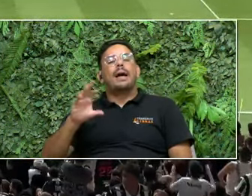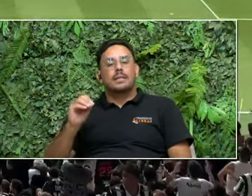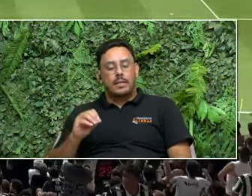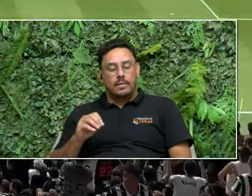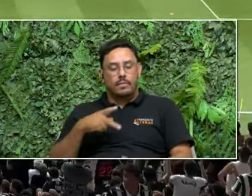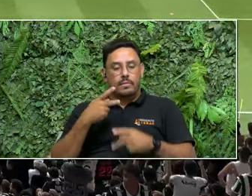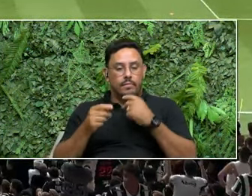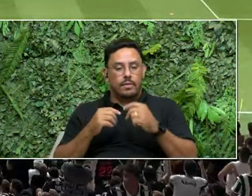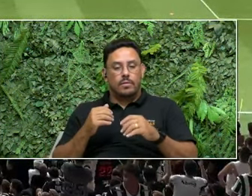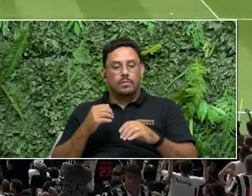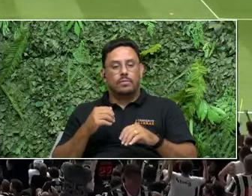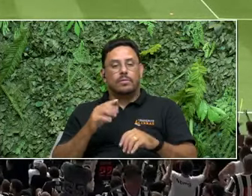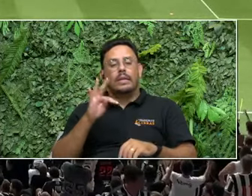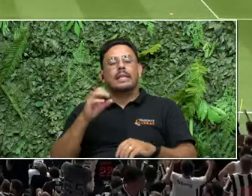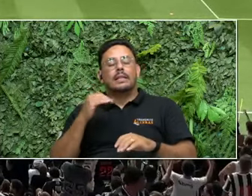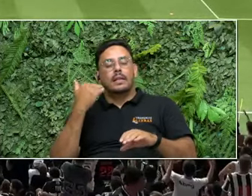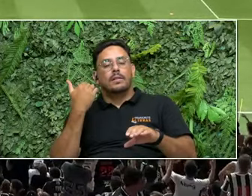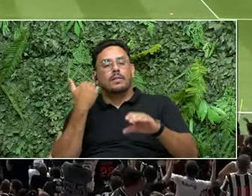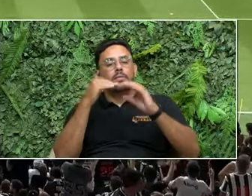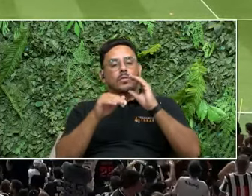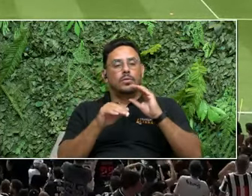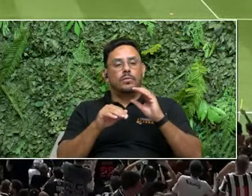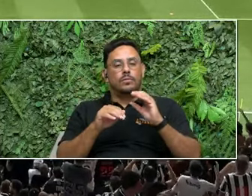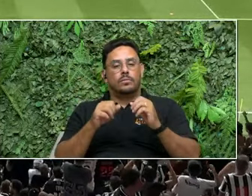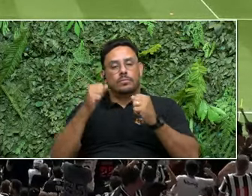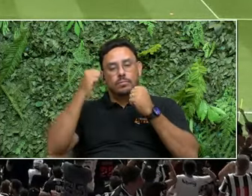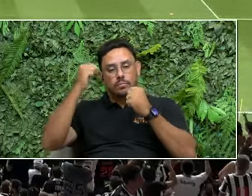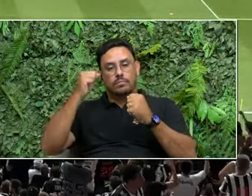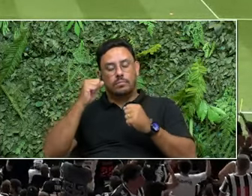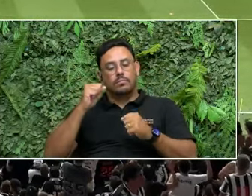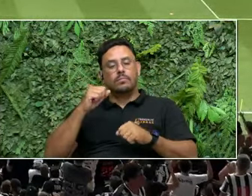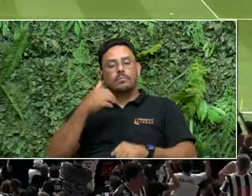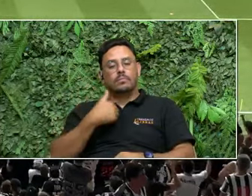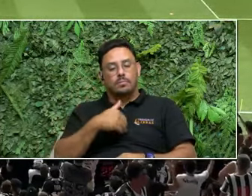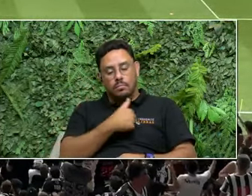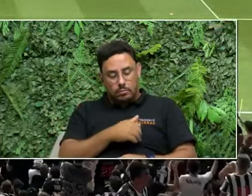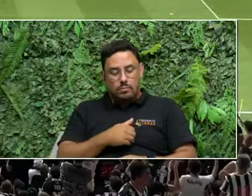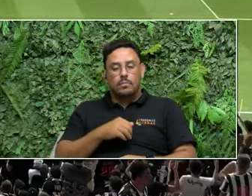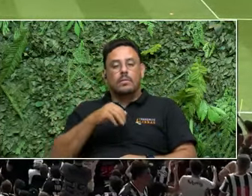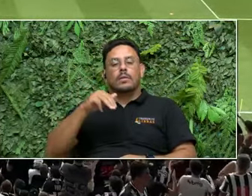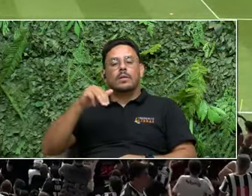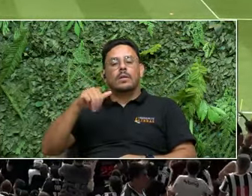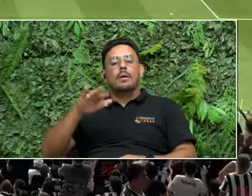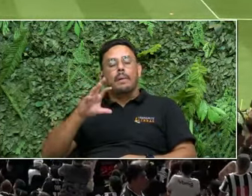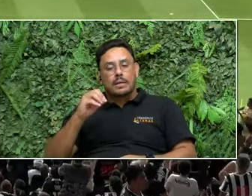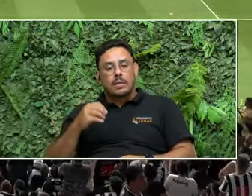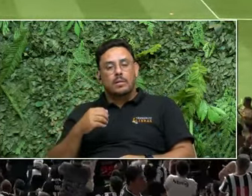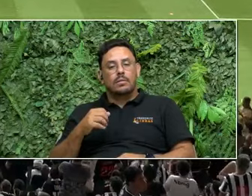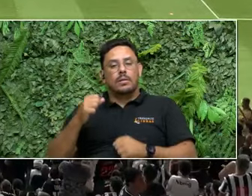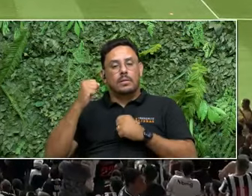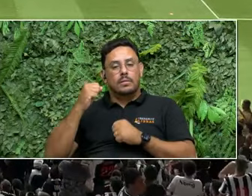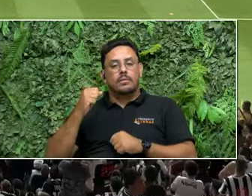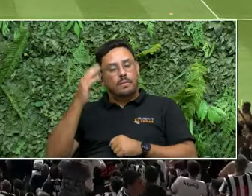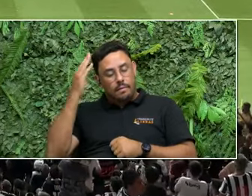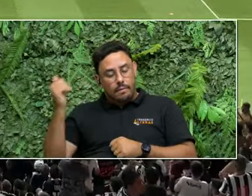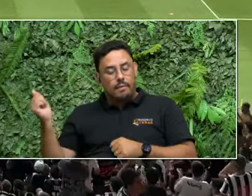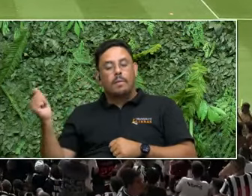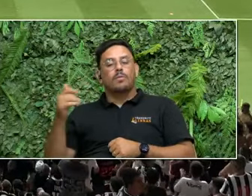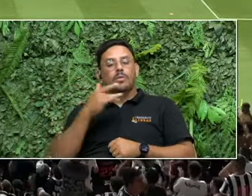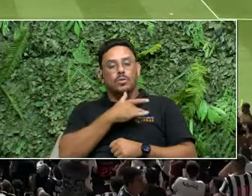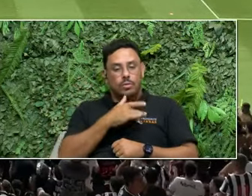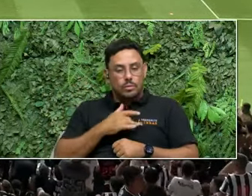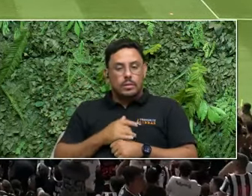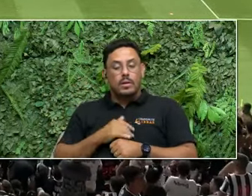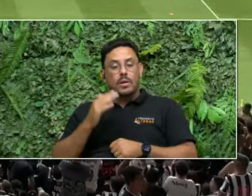dessa mensagem que o tardel deixou lá o tardel que é ídolo no Atlético Marcelo Moreno que é ídolo no Cruzeiro e o Marcelo deixando bem claro que